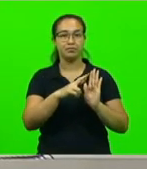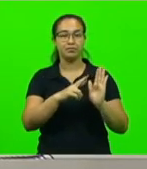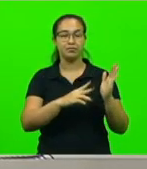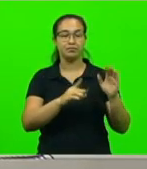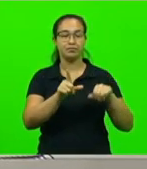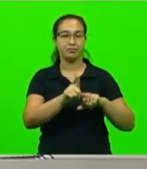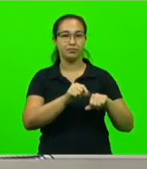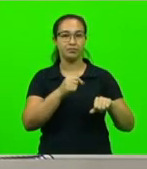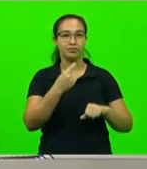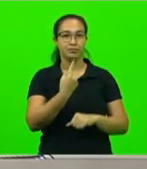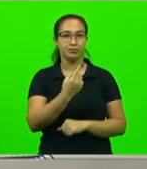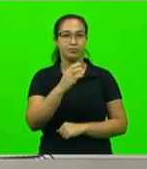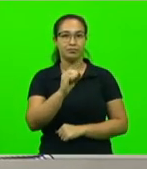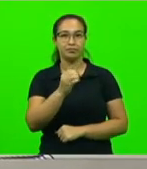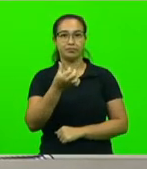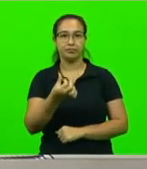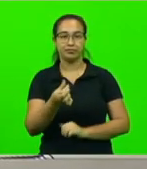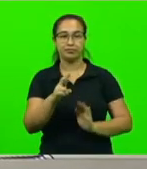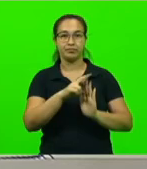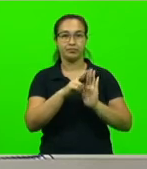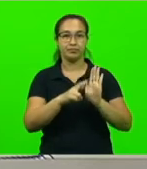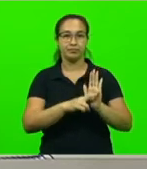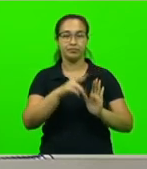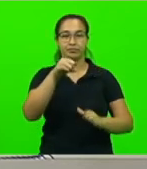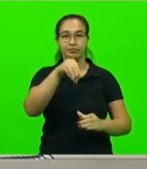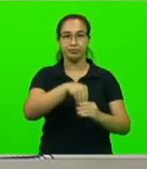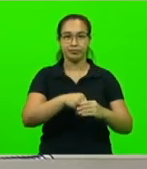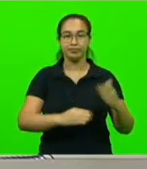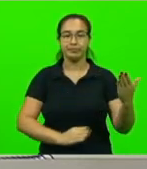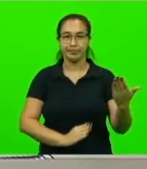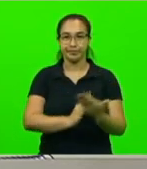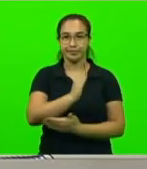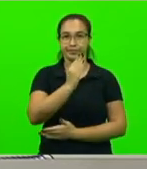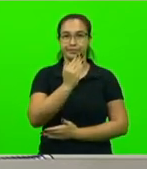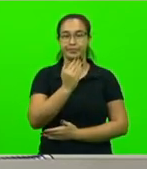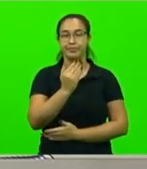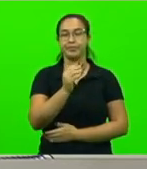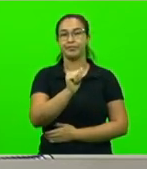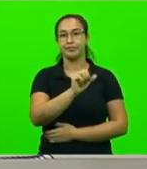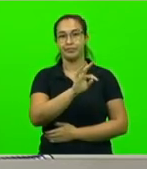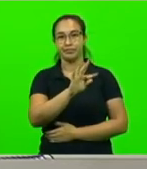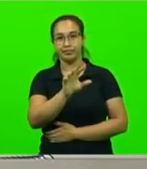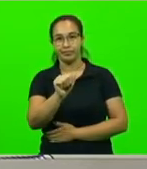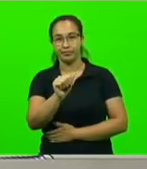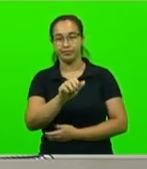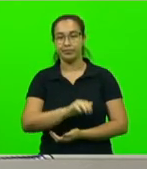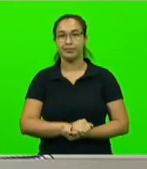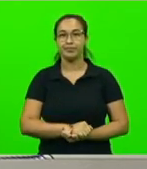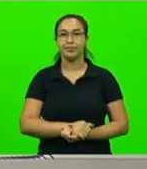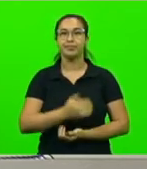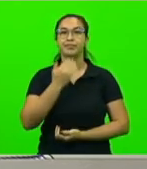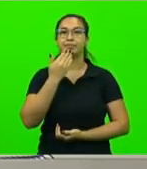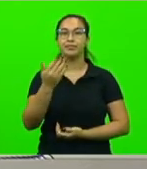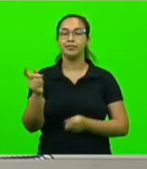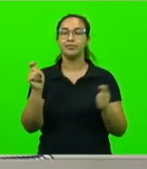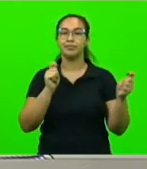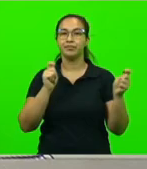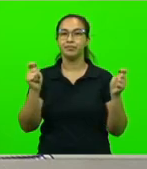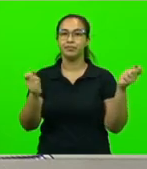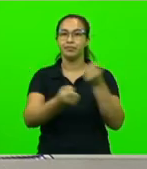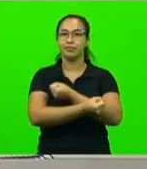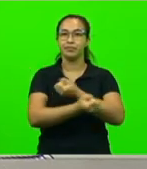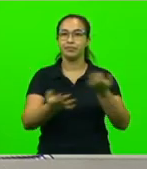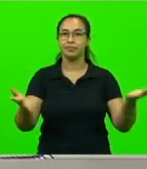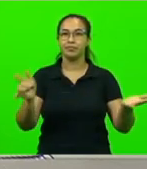artigo 106 do Regimento Interno, dou a ata por aprovada. Solicito à assessoria que proceda